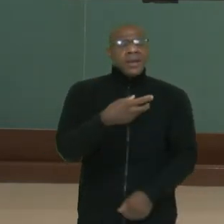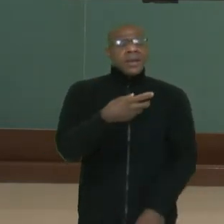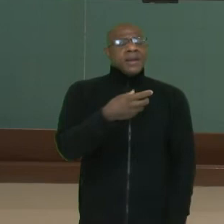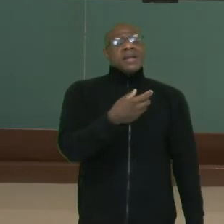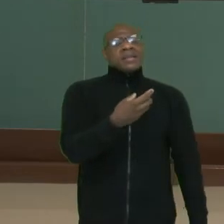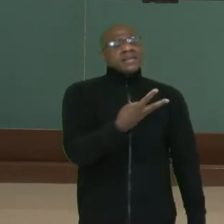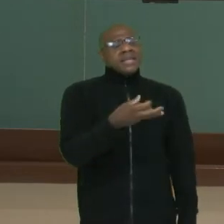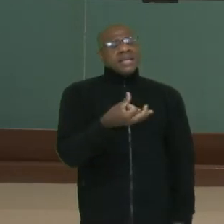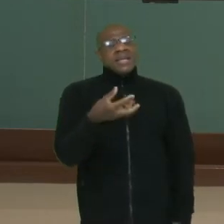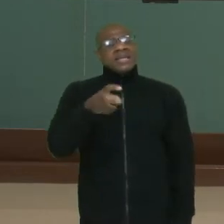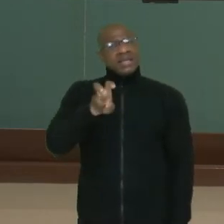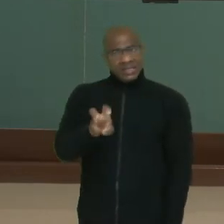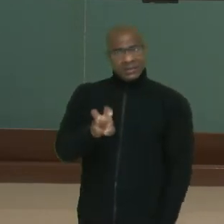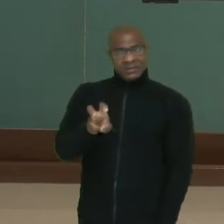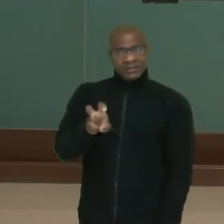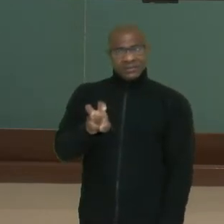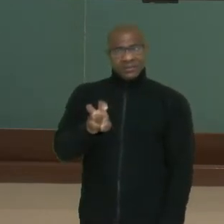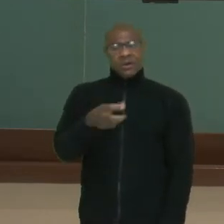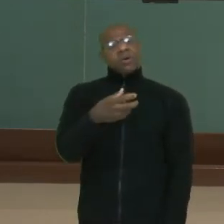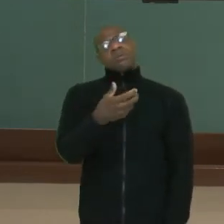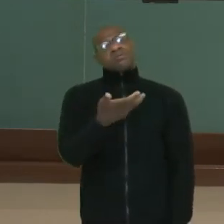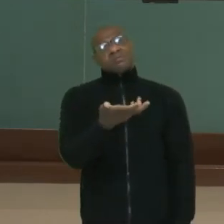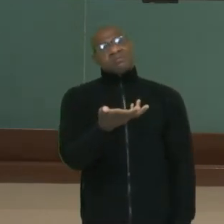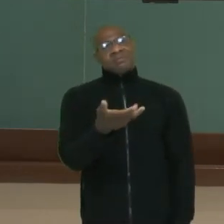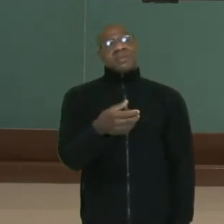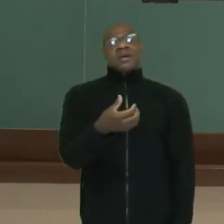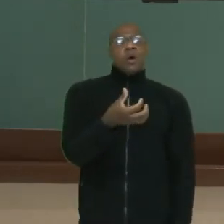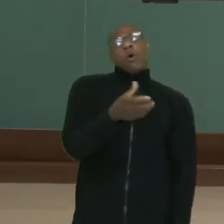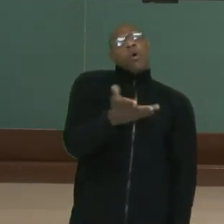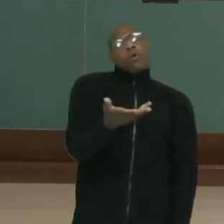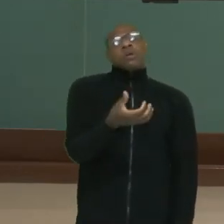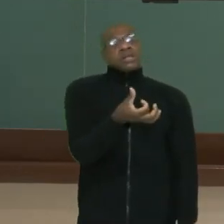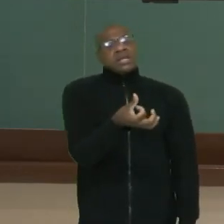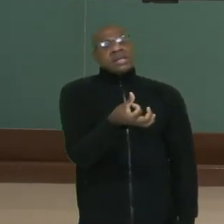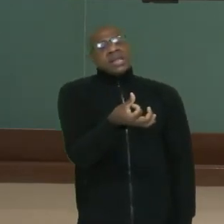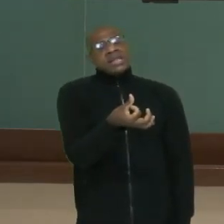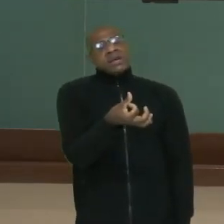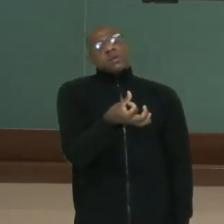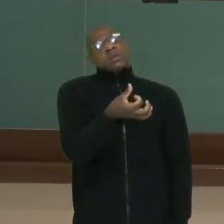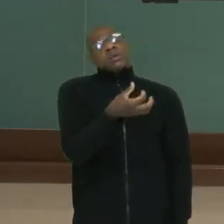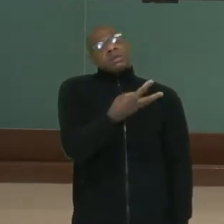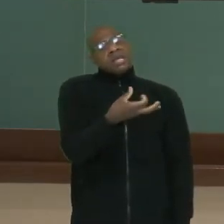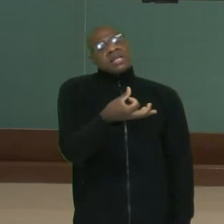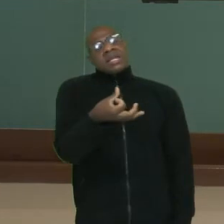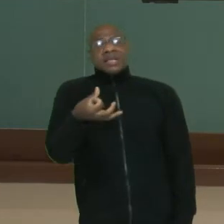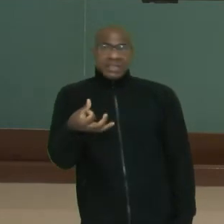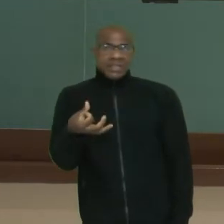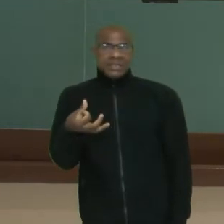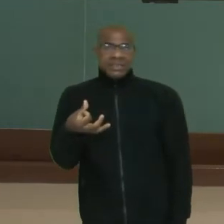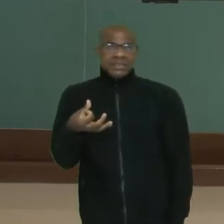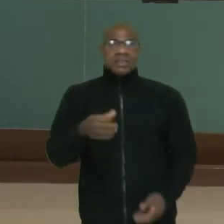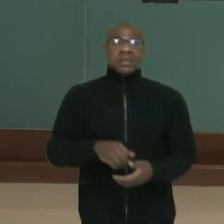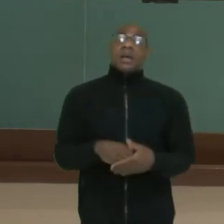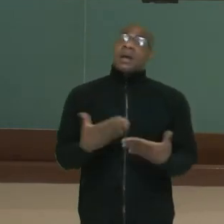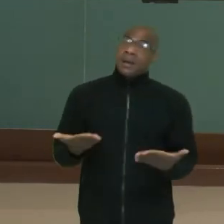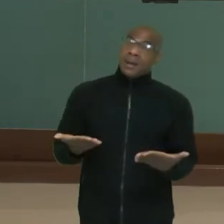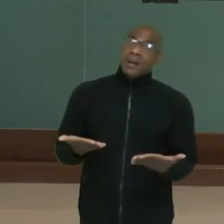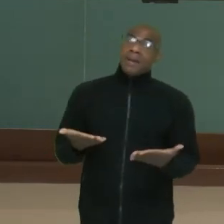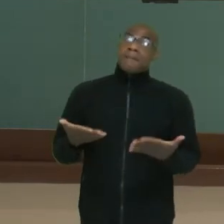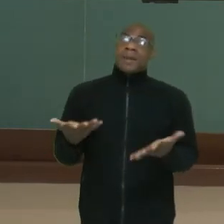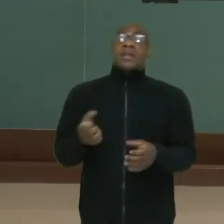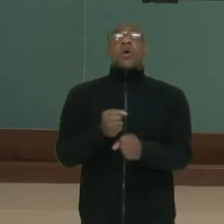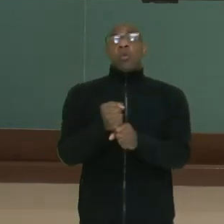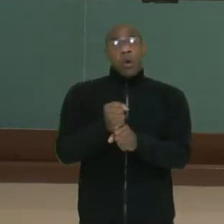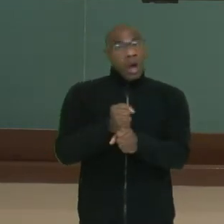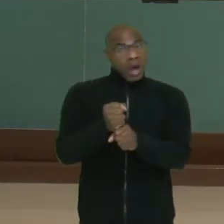ser bem exatos? Tá, mas e o ano bissexto? 366. Então, para efeito de contas monetárias ali, o ano